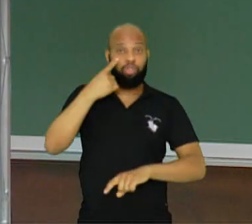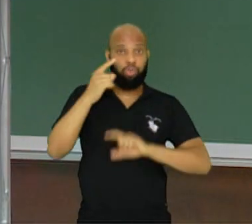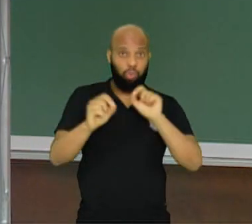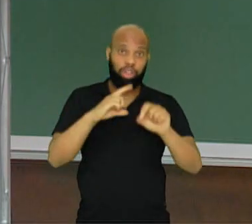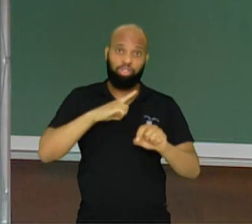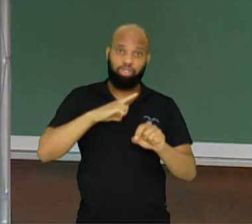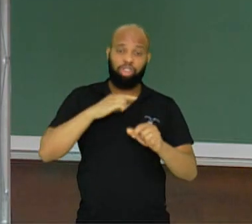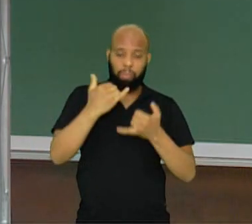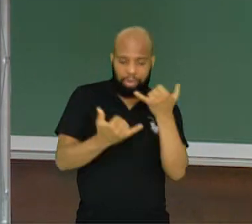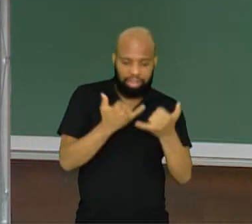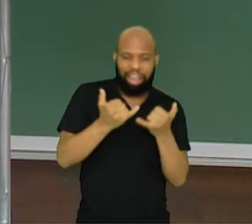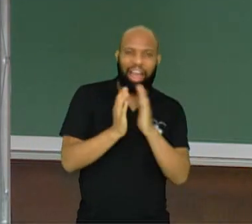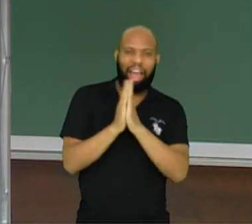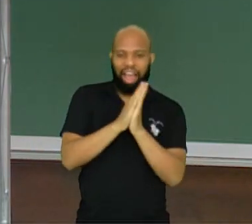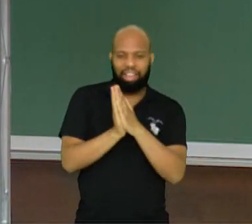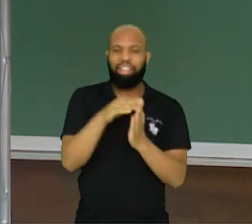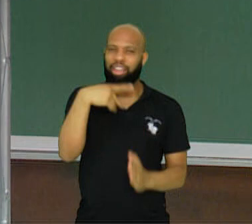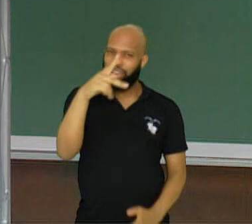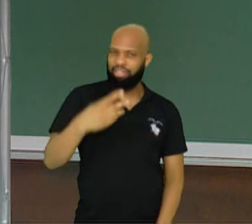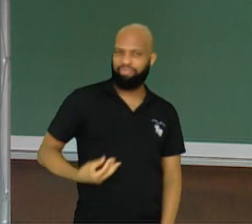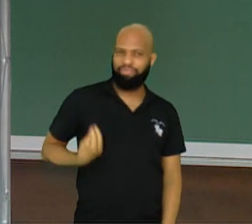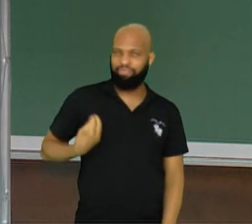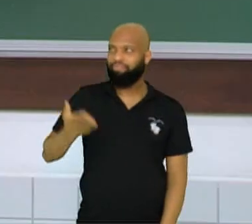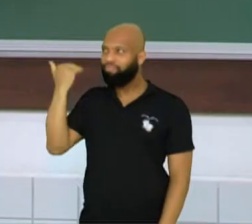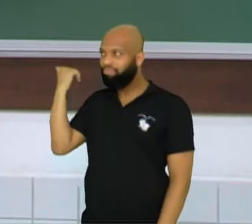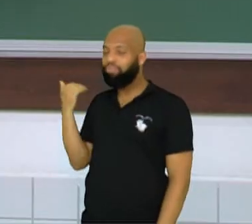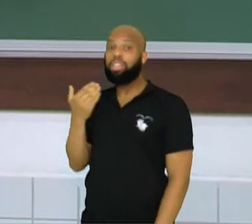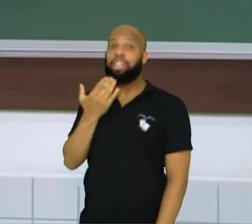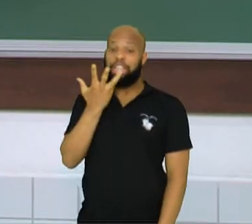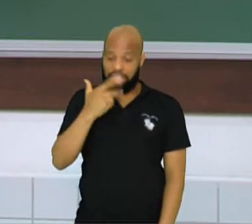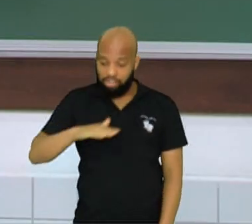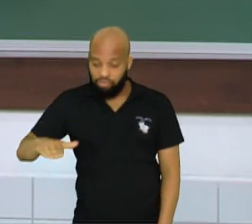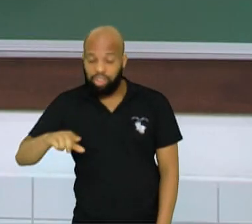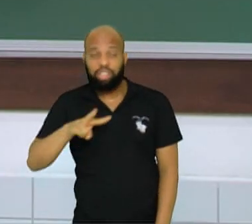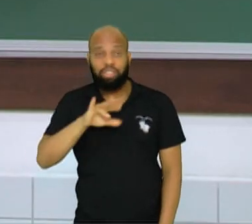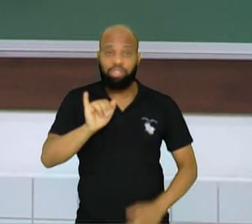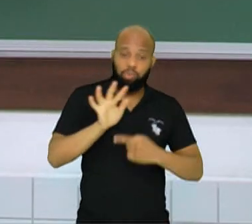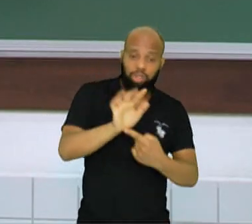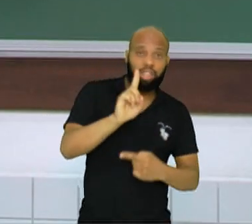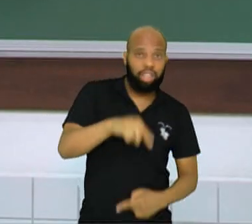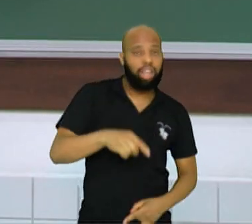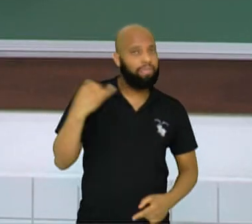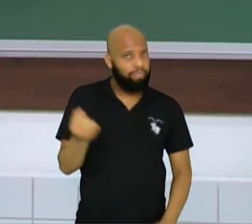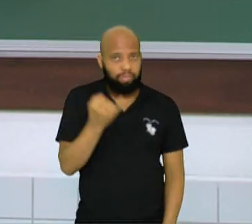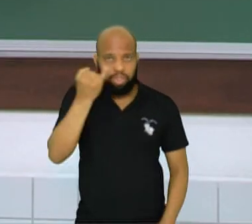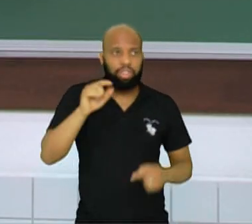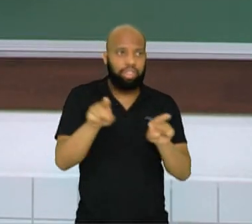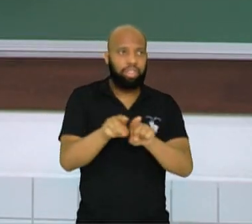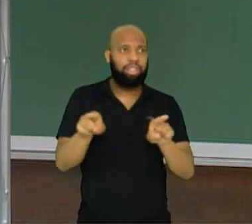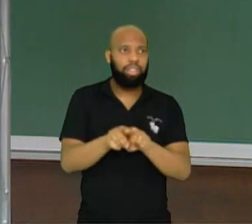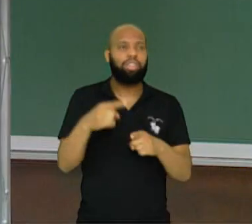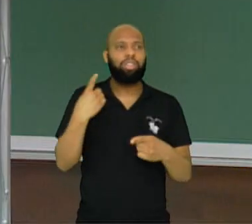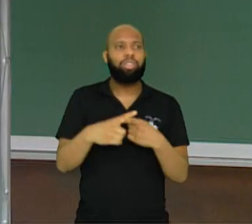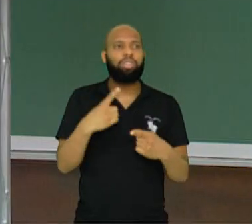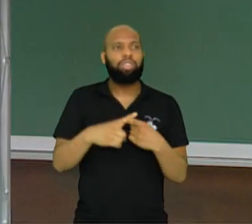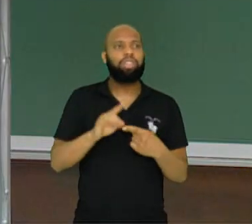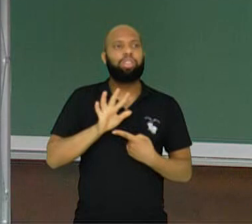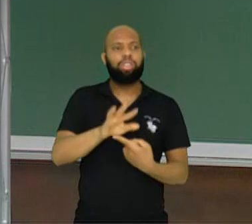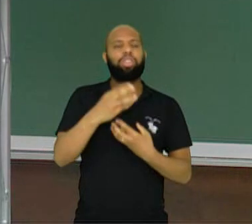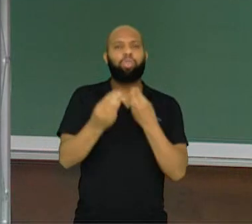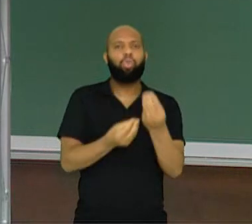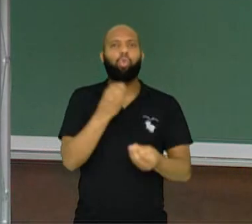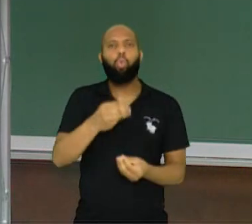aquele brinquedo que era da sua infância, ele vai contar, ele vai ser uma fonte importante para colocar